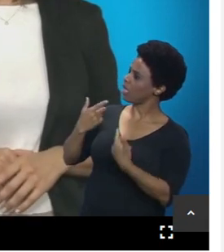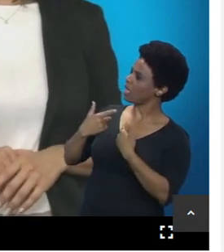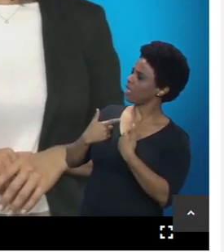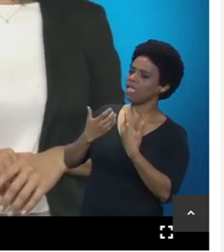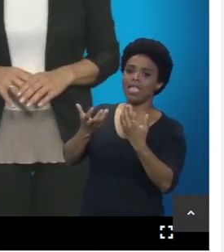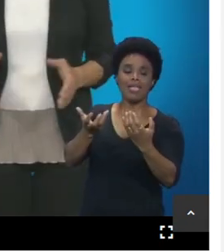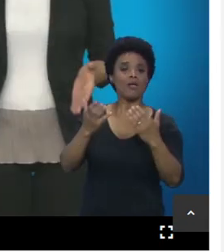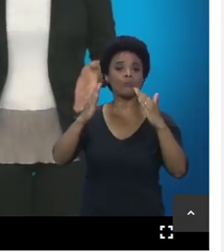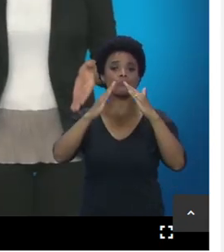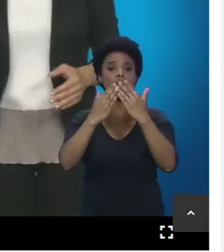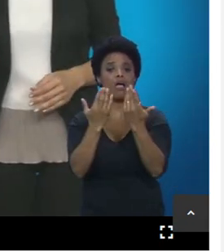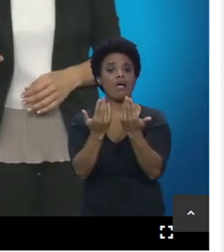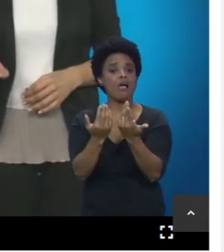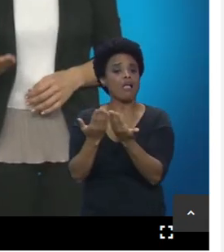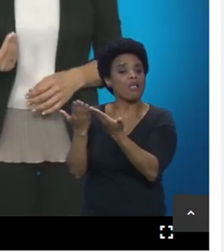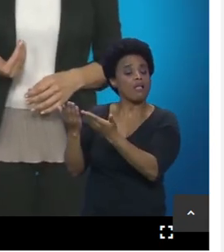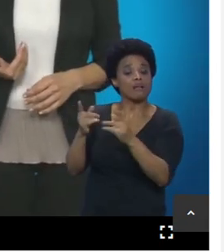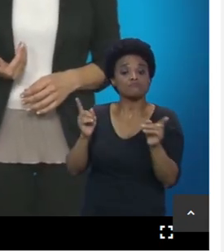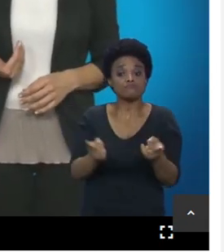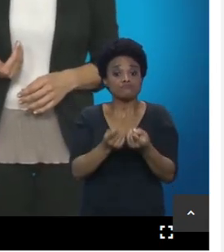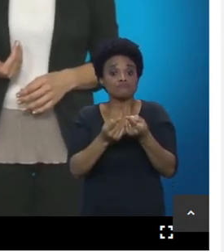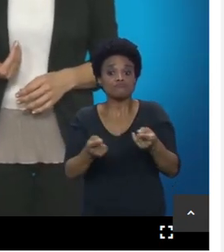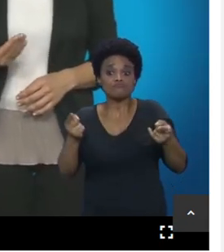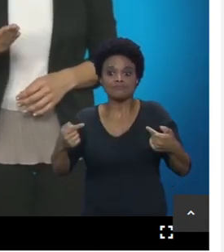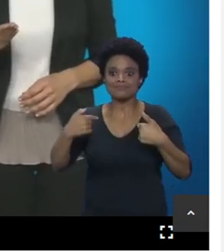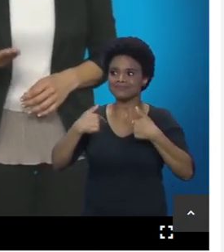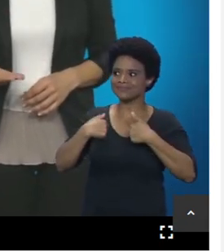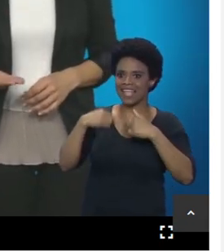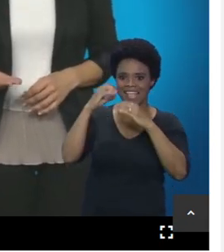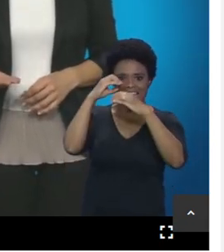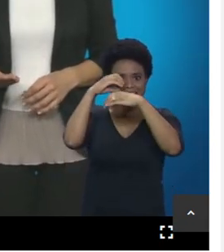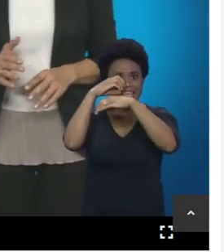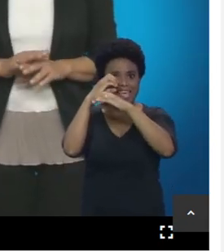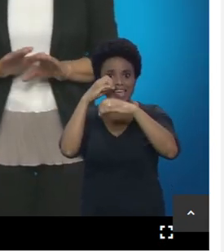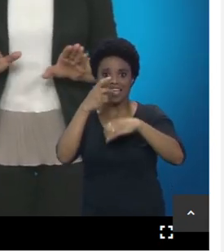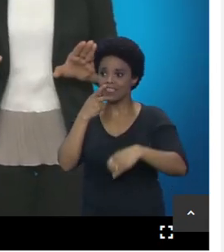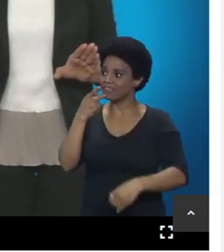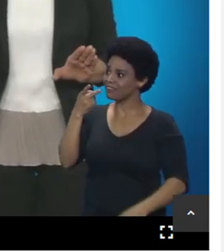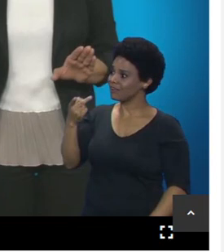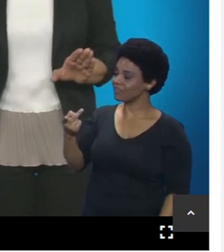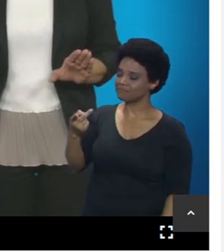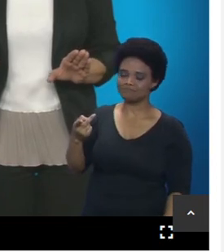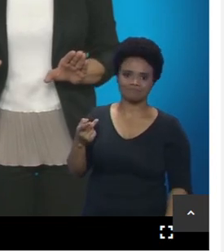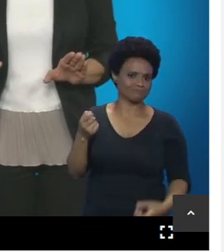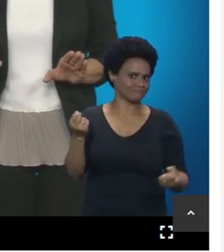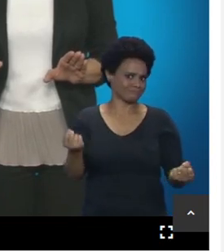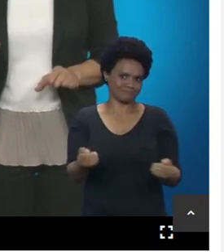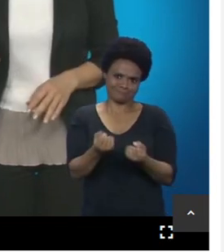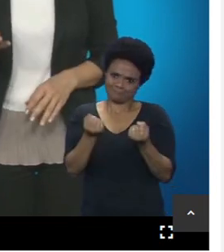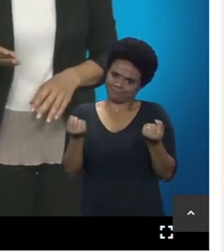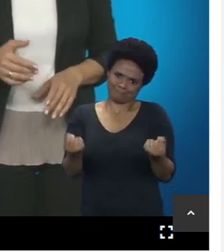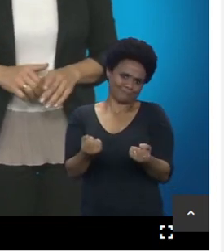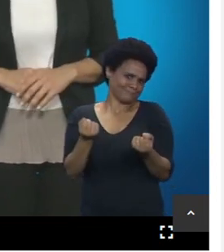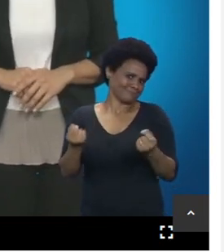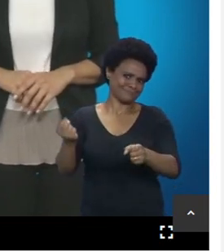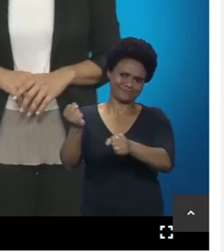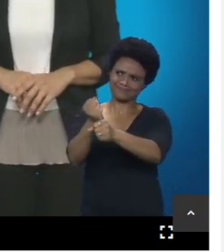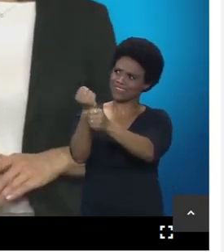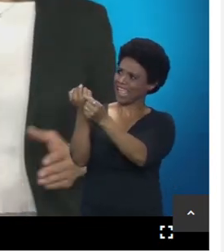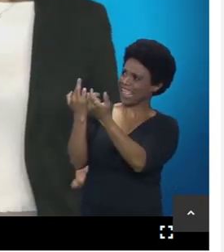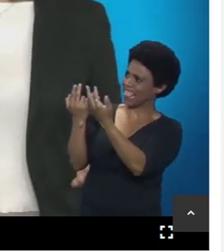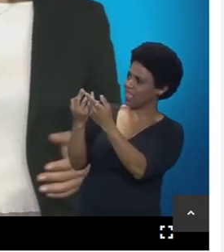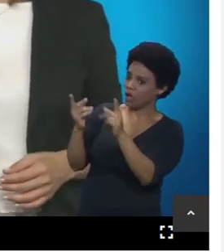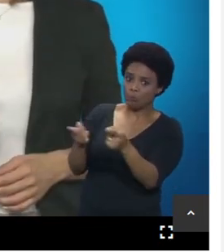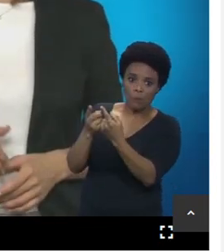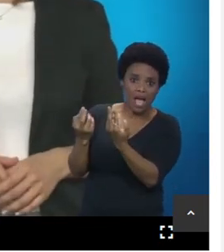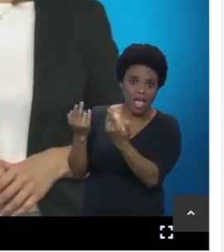da canção? Bom, eu, como engenheira, tive que explicar para ele que não era possível construir uma casa como a da música.